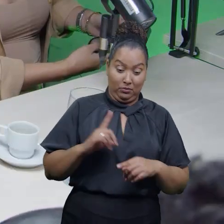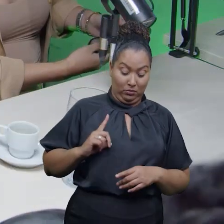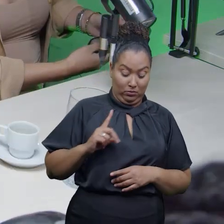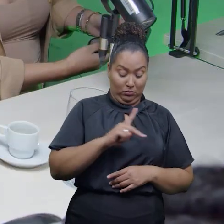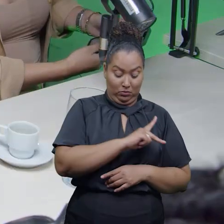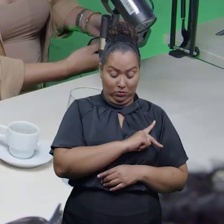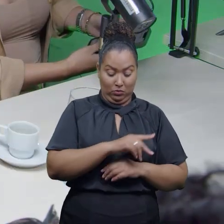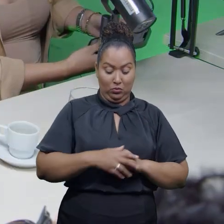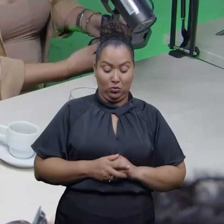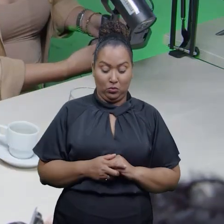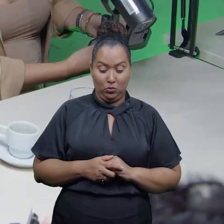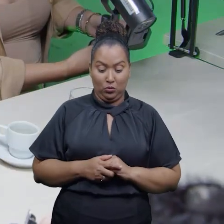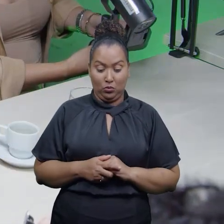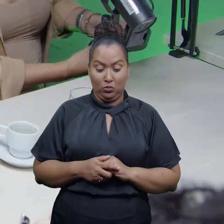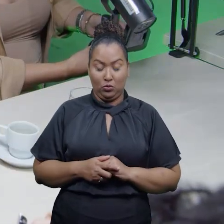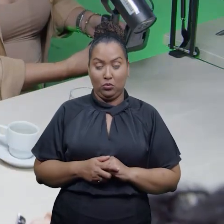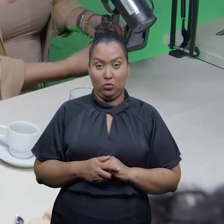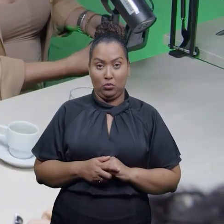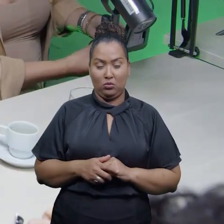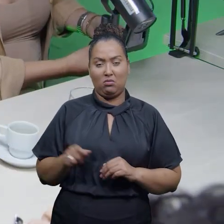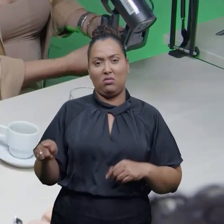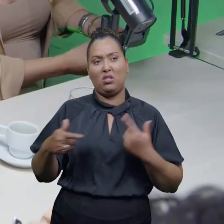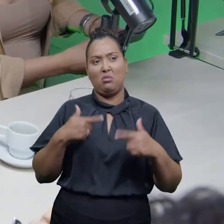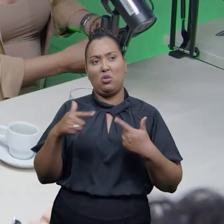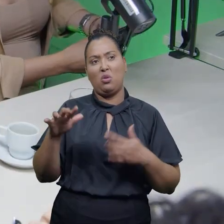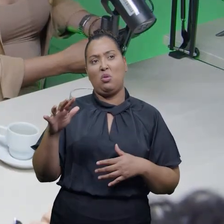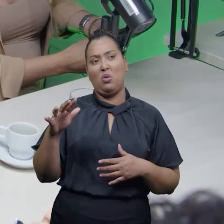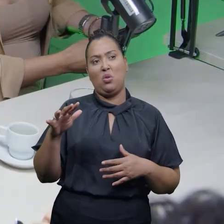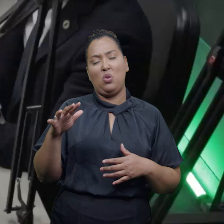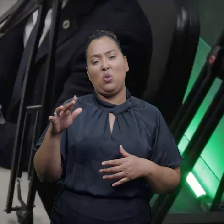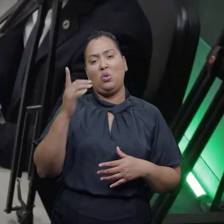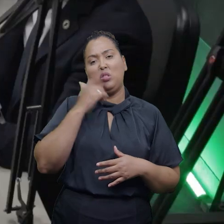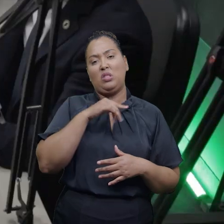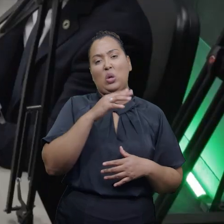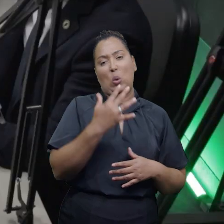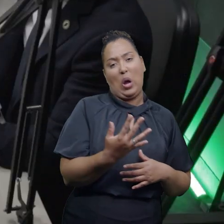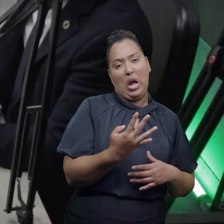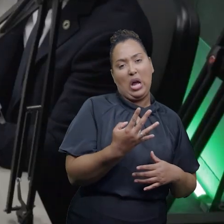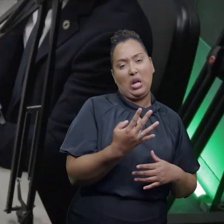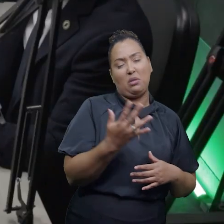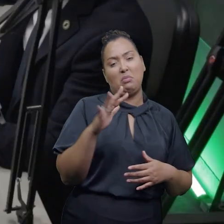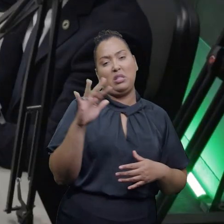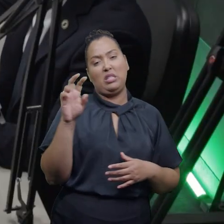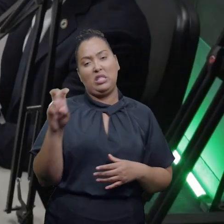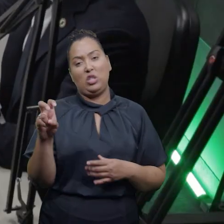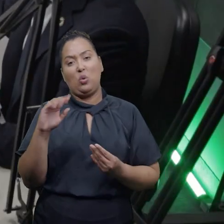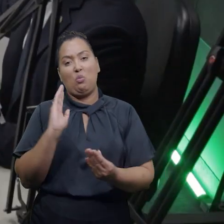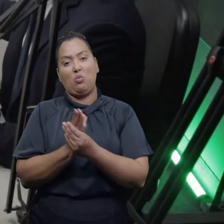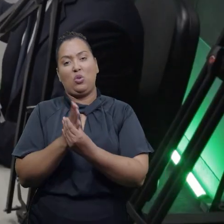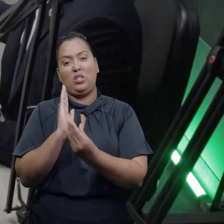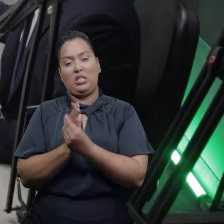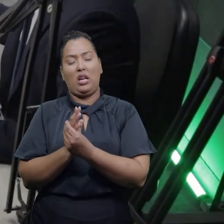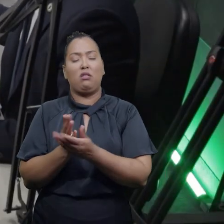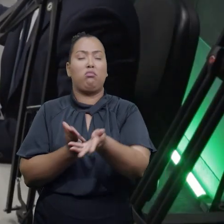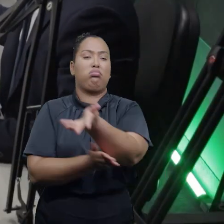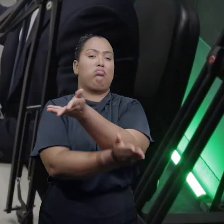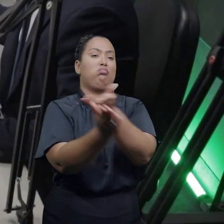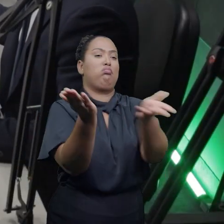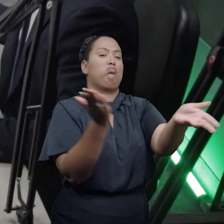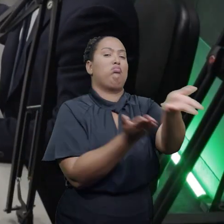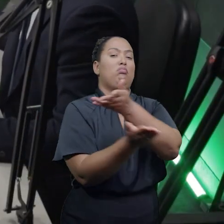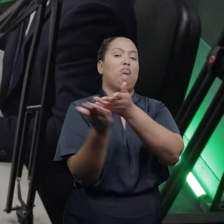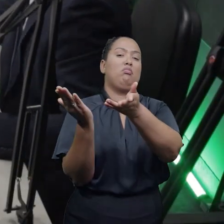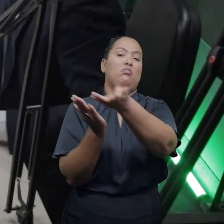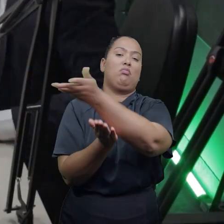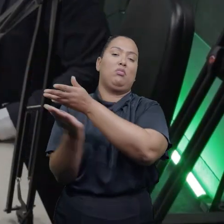Contas e da Defensoria Pública, atuou lá pelo menos há uns 4 ou 5 processos que tramitaram ou ainda tramitam perante o